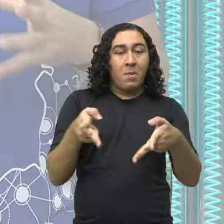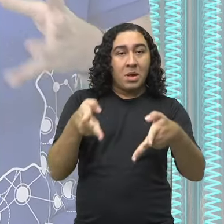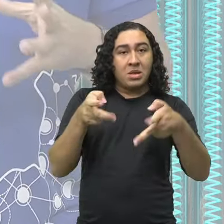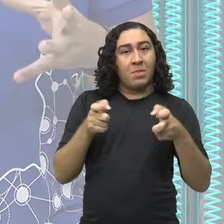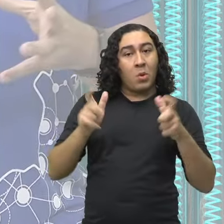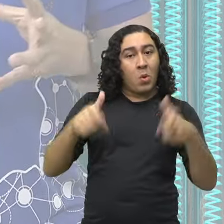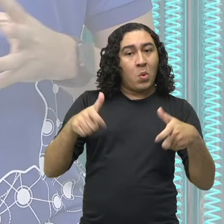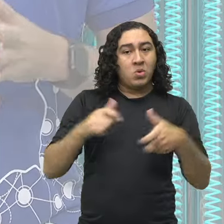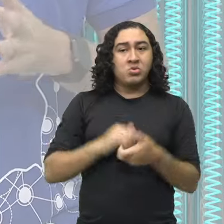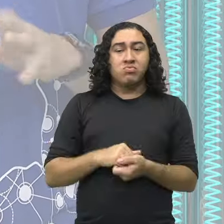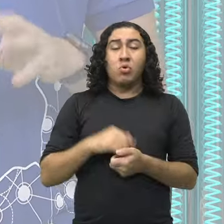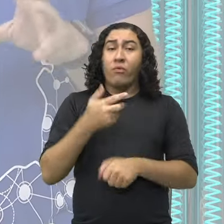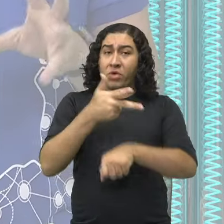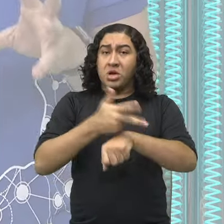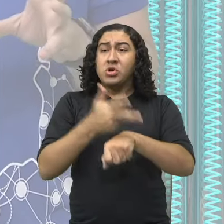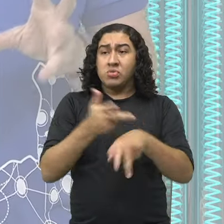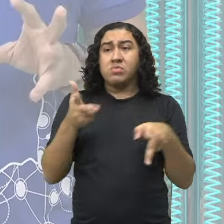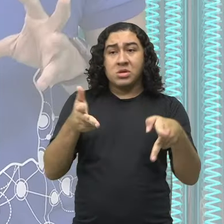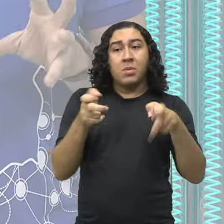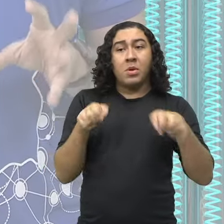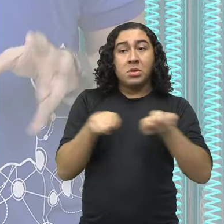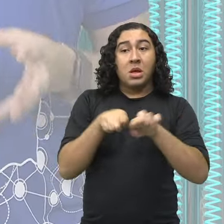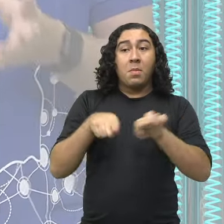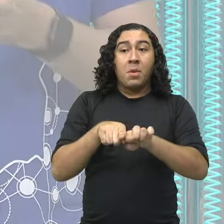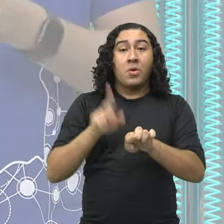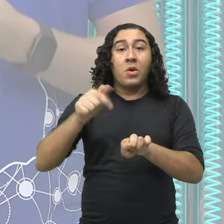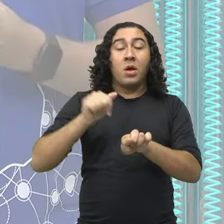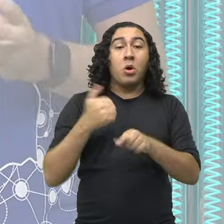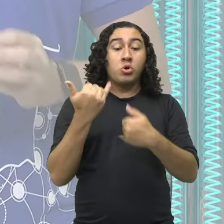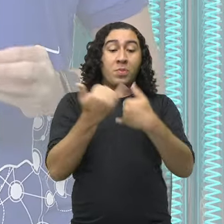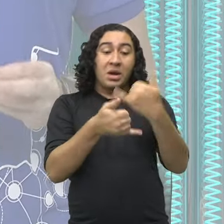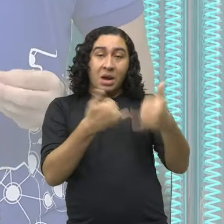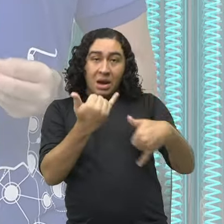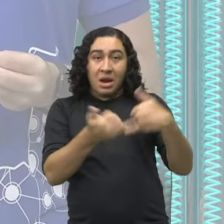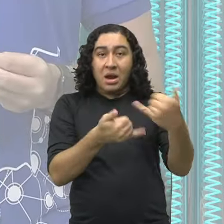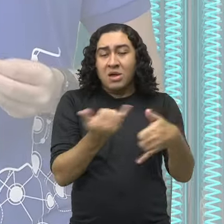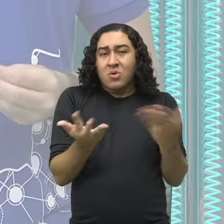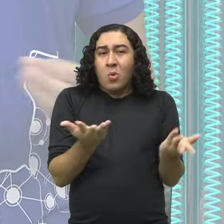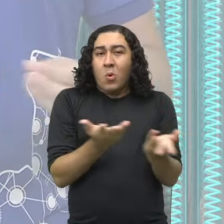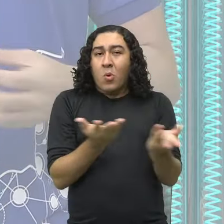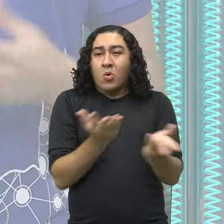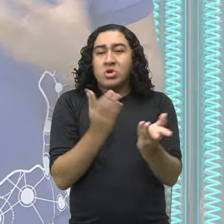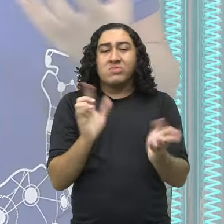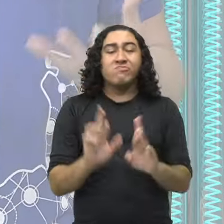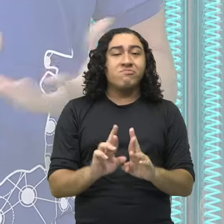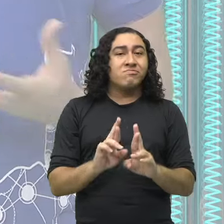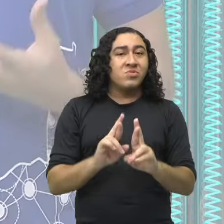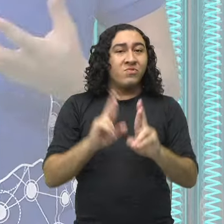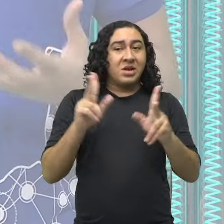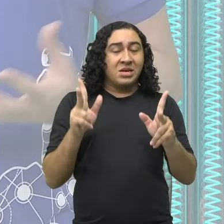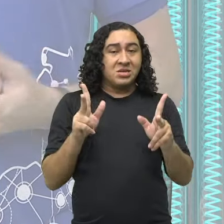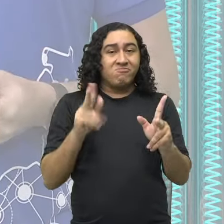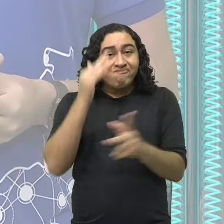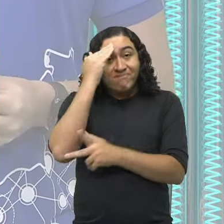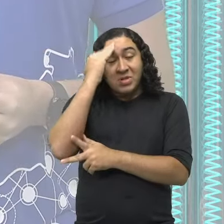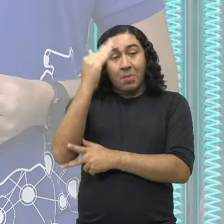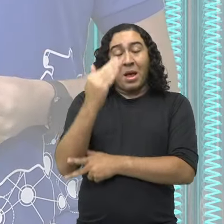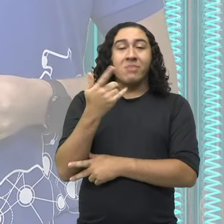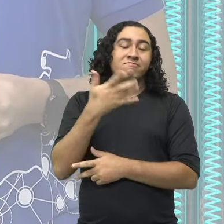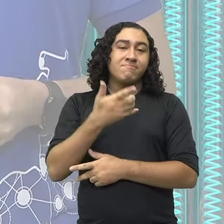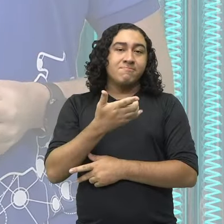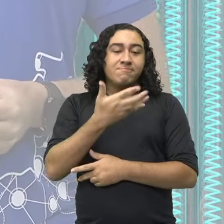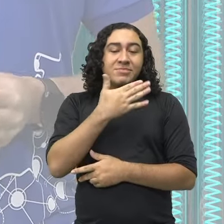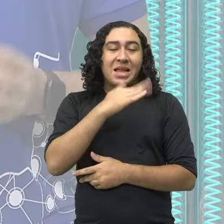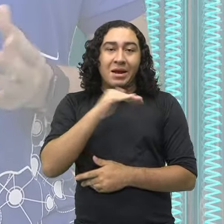com o nosso vídeo, Já os brinquedos eletrônicos, eles tomaram a frente aí, da infância